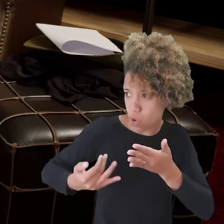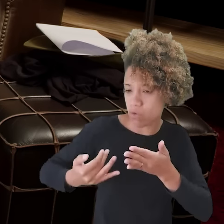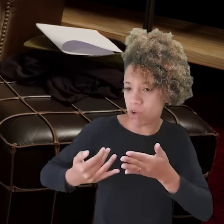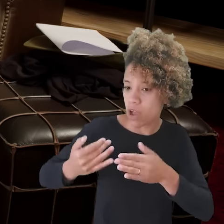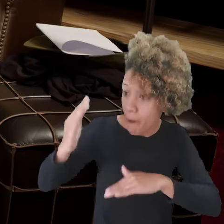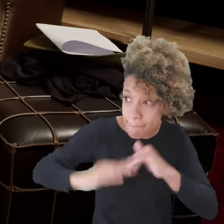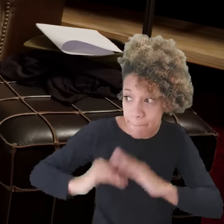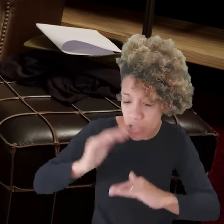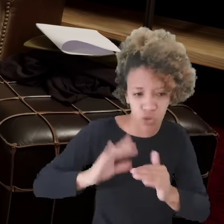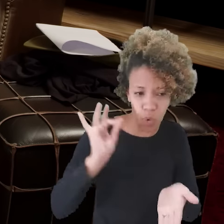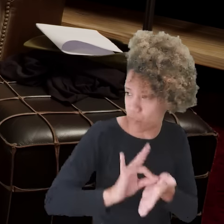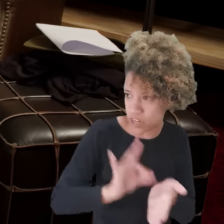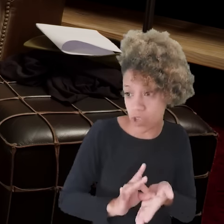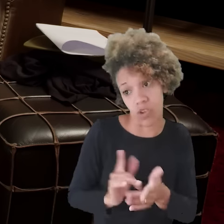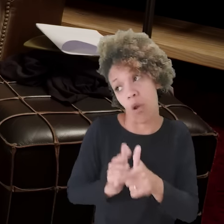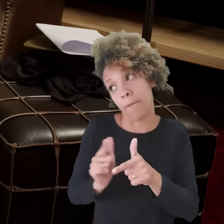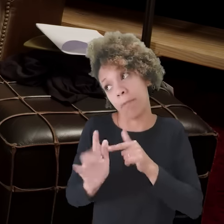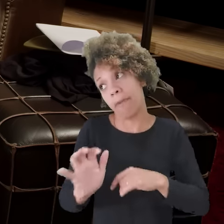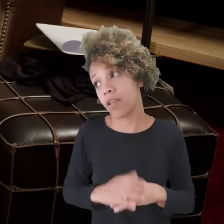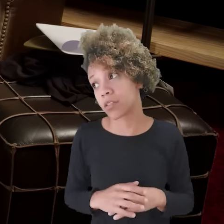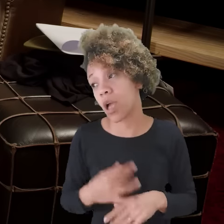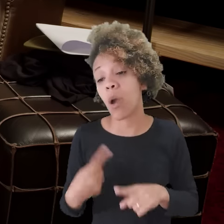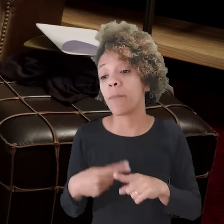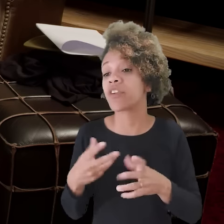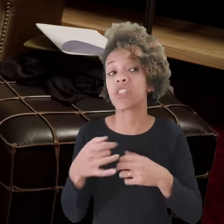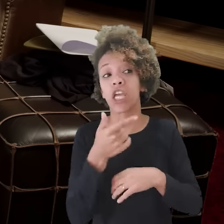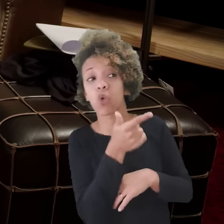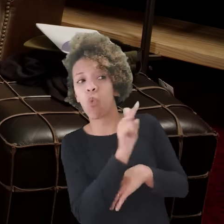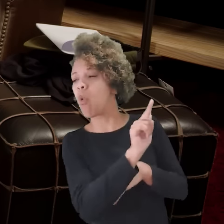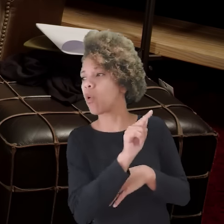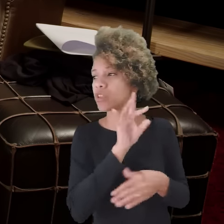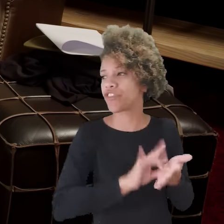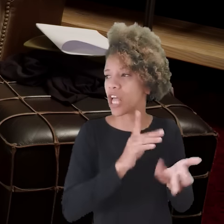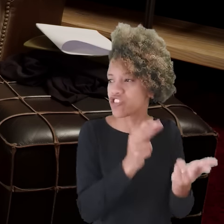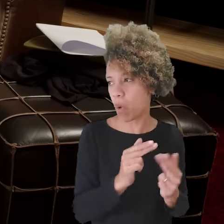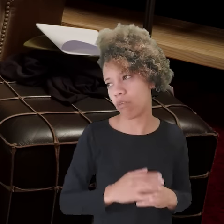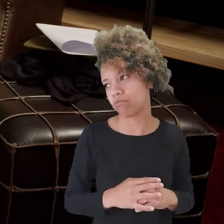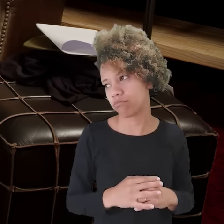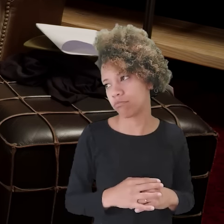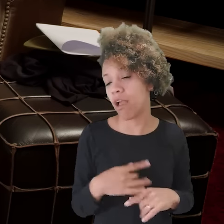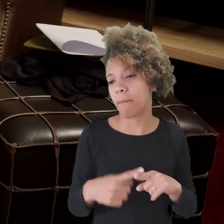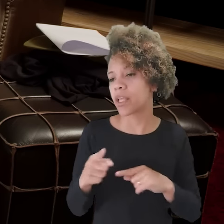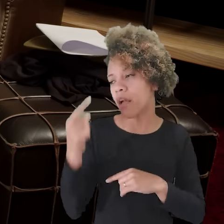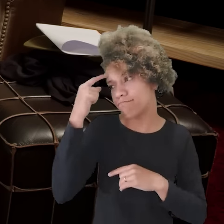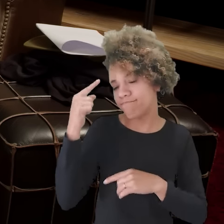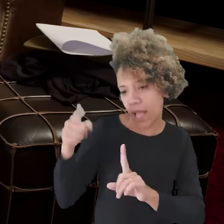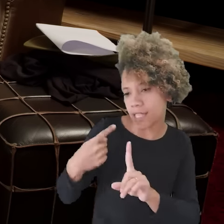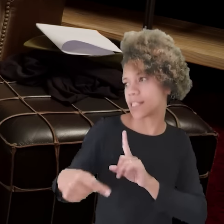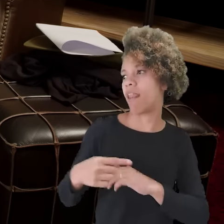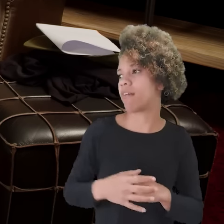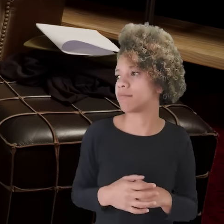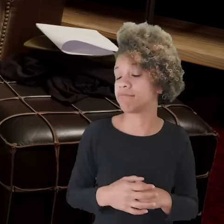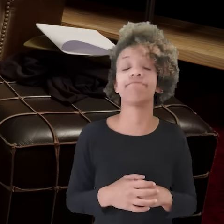Di fala seja dito como verdade Esse é o problema porque ele quer que o outro seja verdade também porque senão na cabeça dele